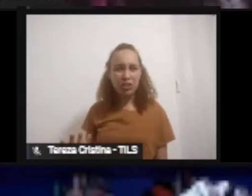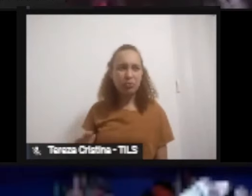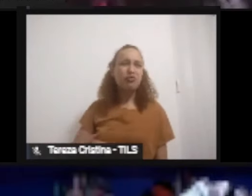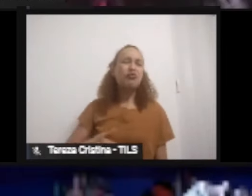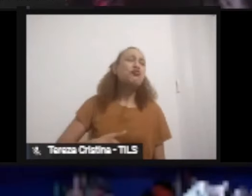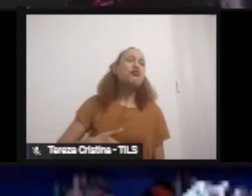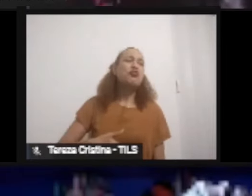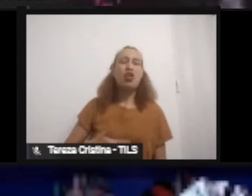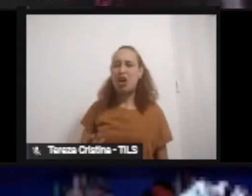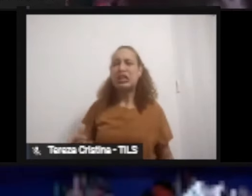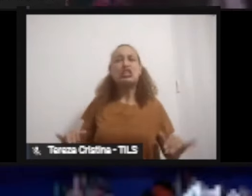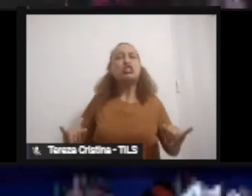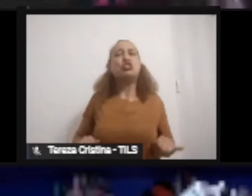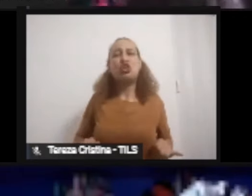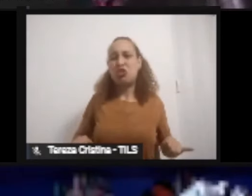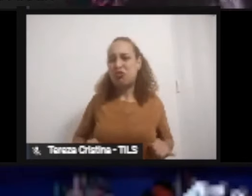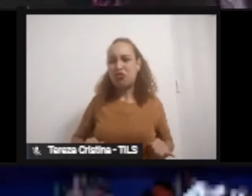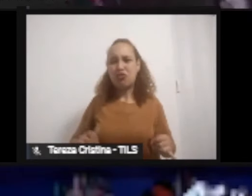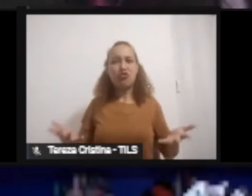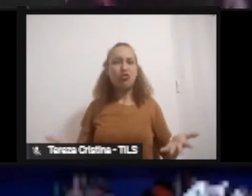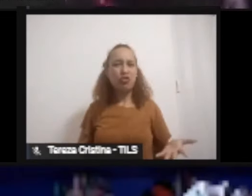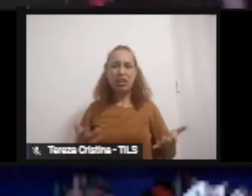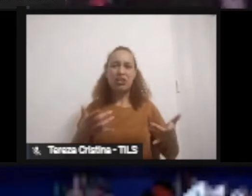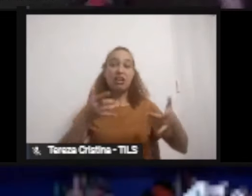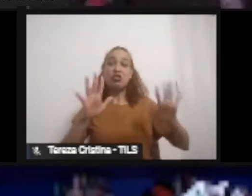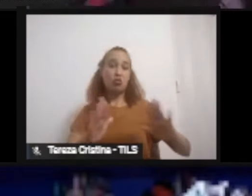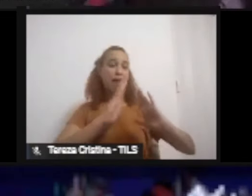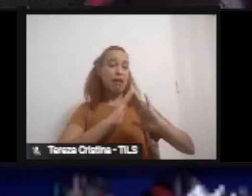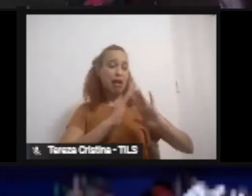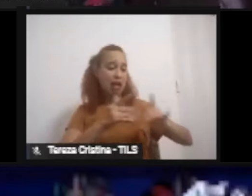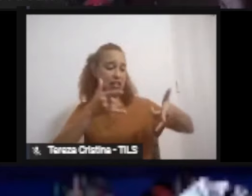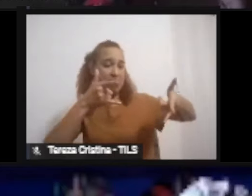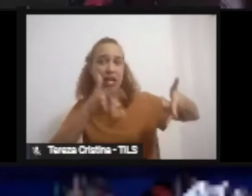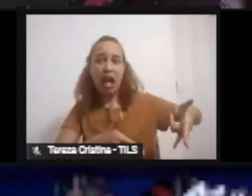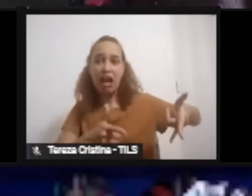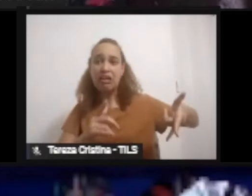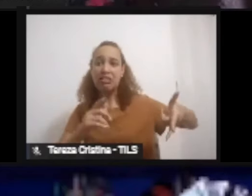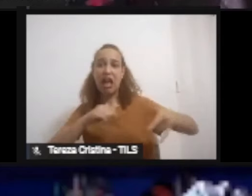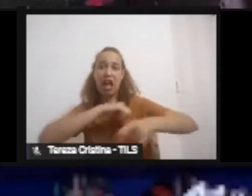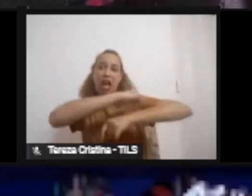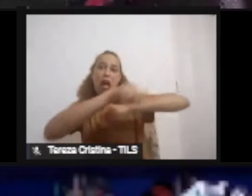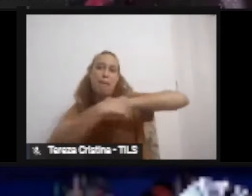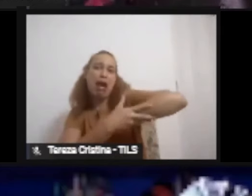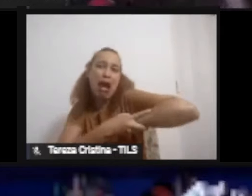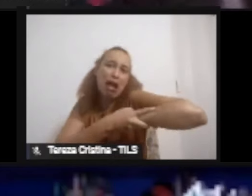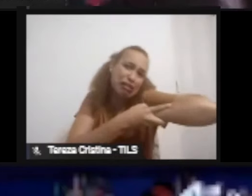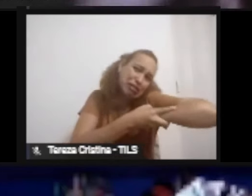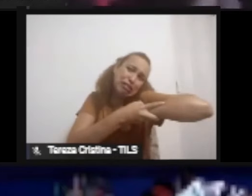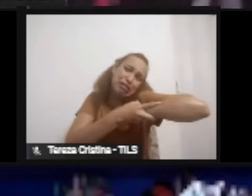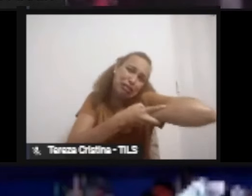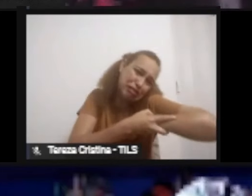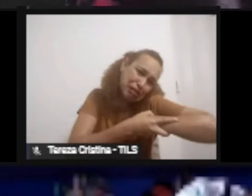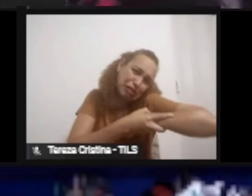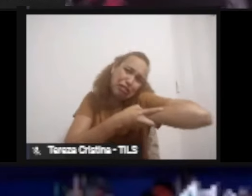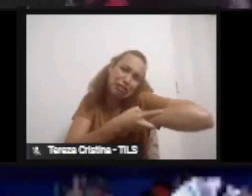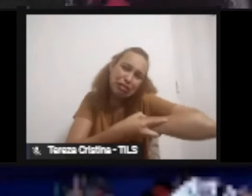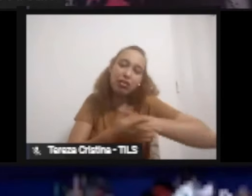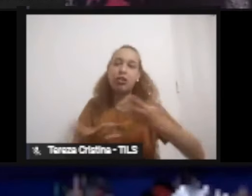não sair de casa. E tantas histórias que a gente vê até hoje nos noticiários, né? Como forma de